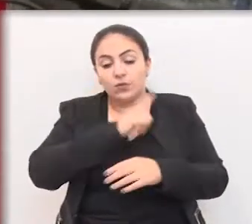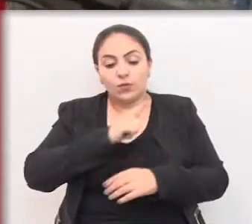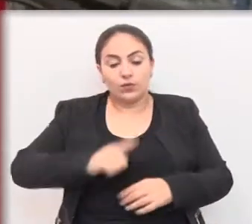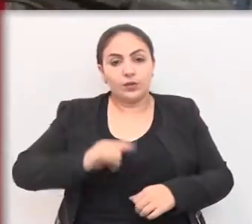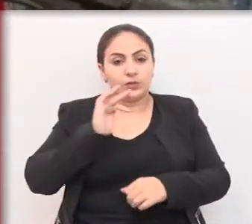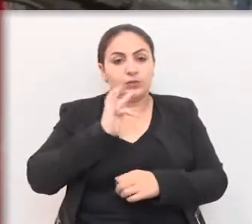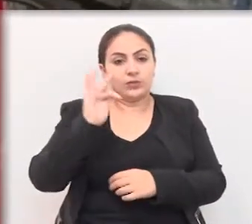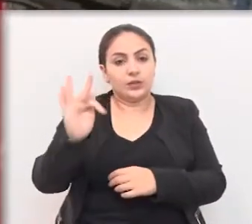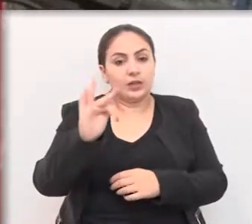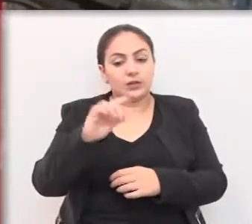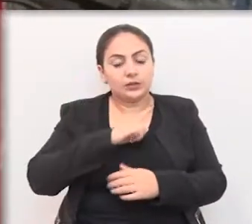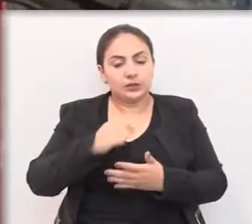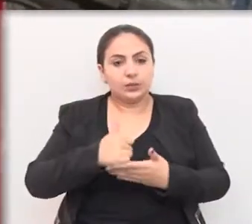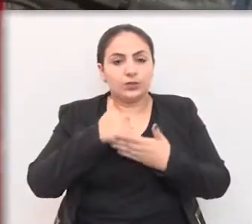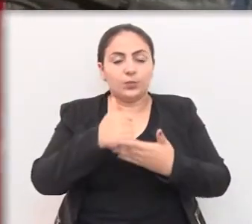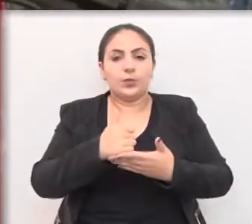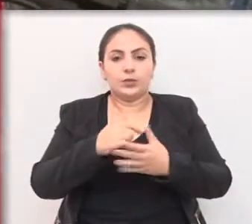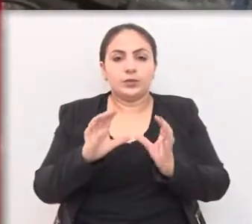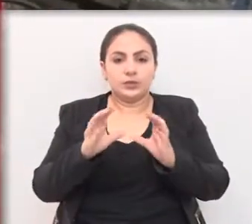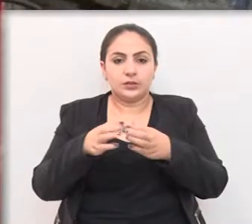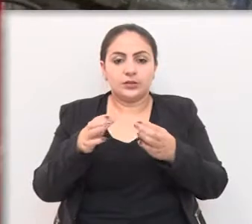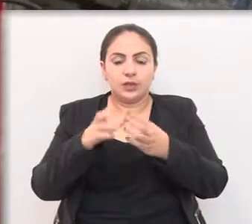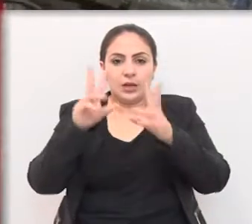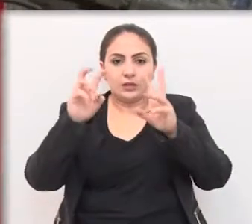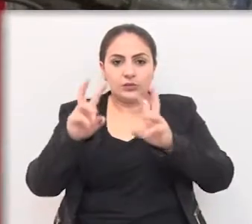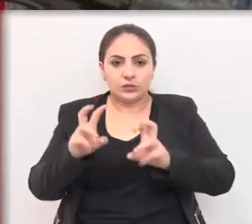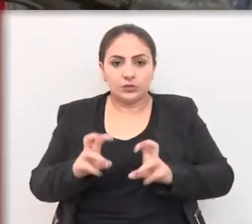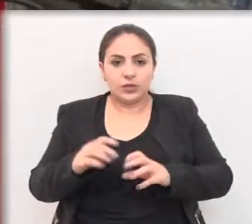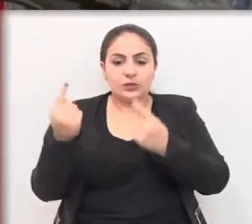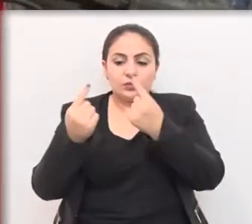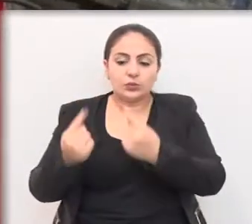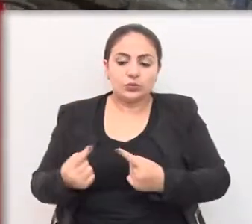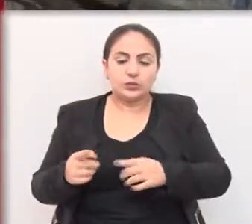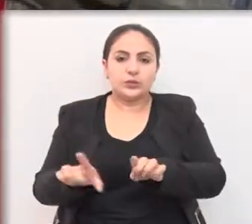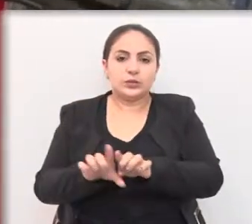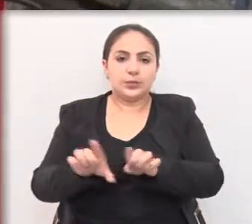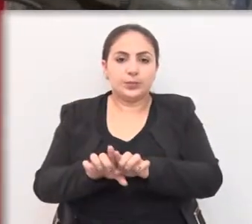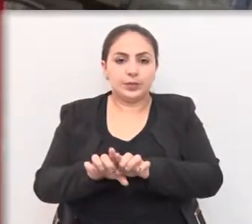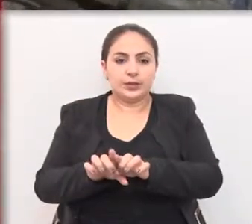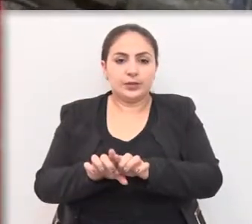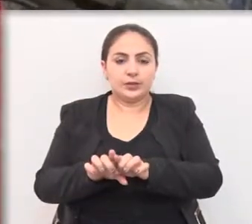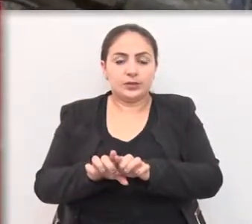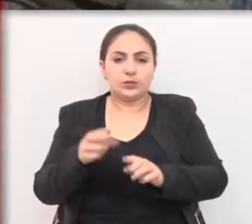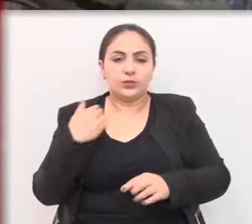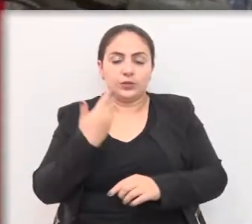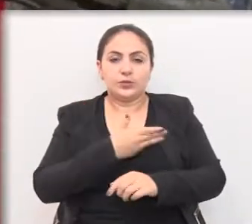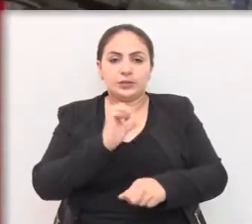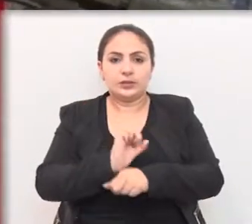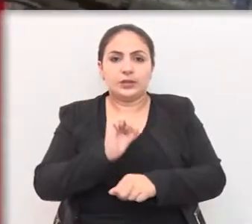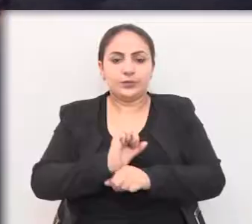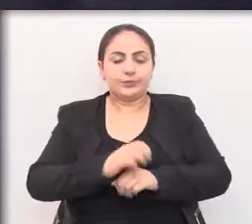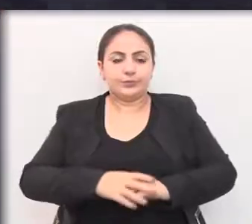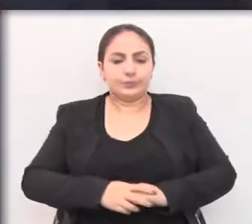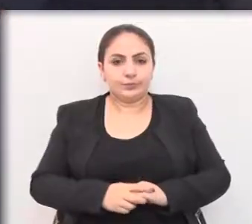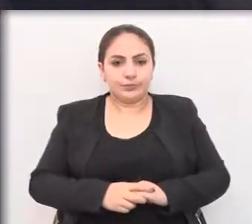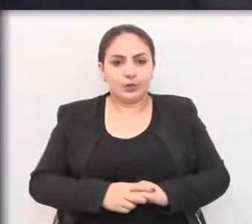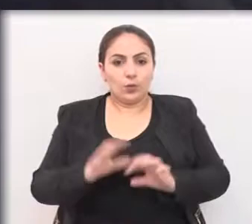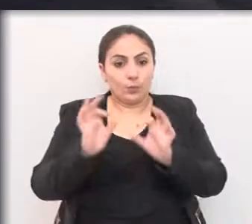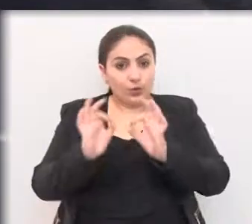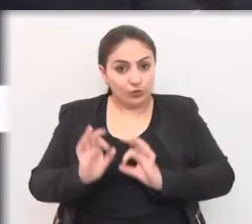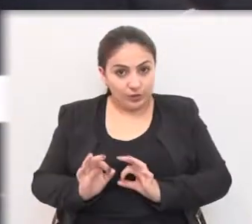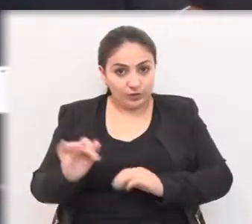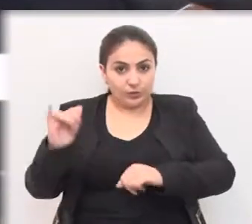agradecer ao Governo Federal pelo apoio nas questões referentes à infraestrutura e transportes aqui no Estado. O